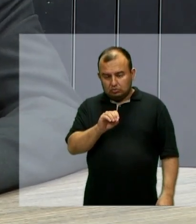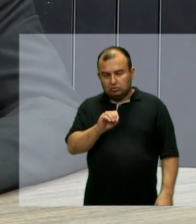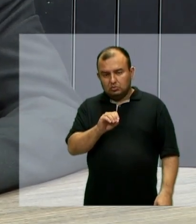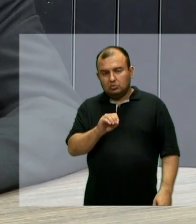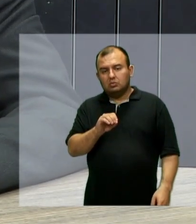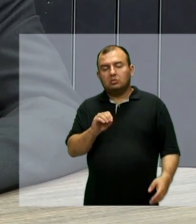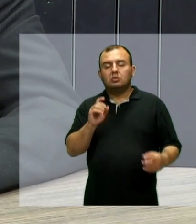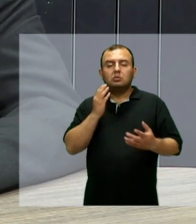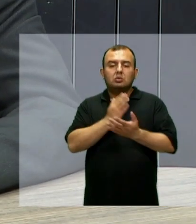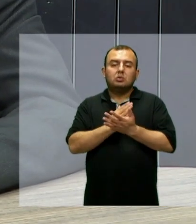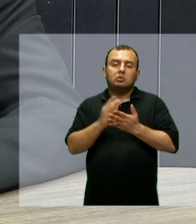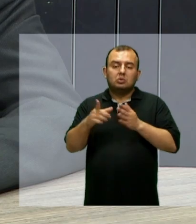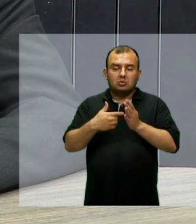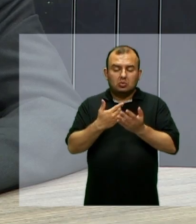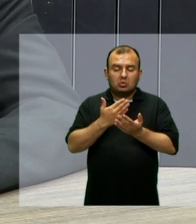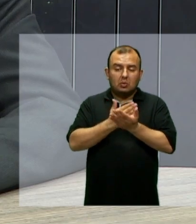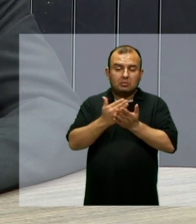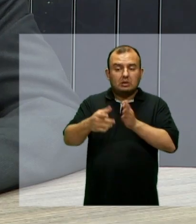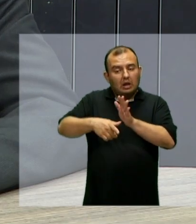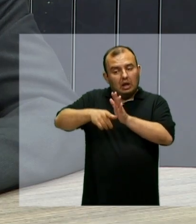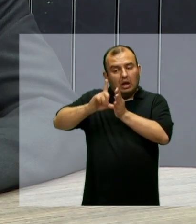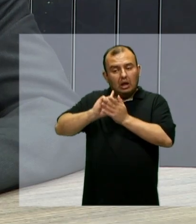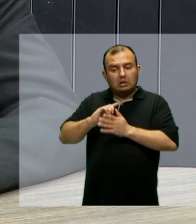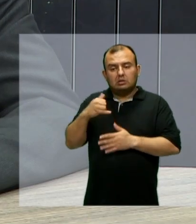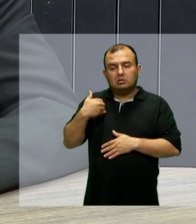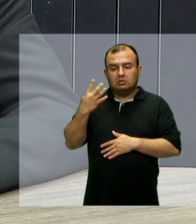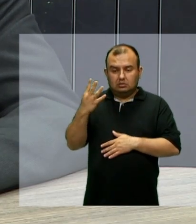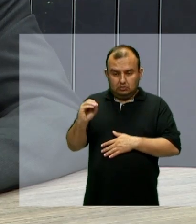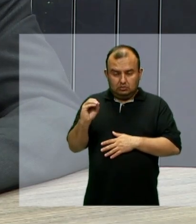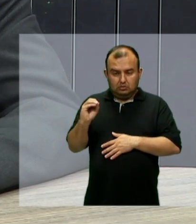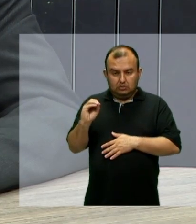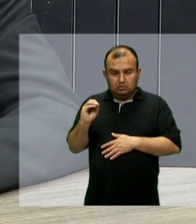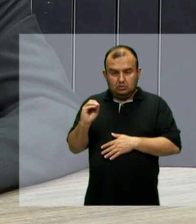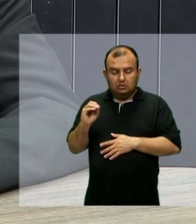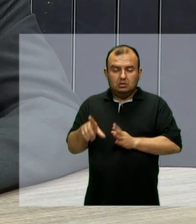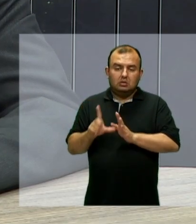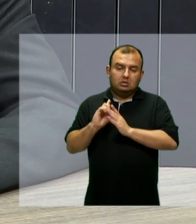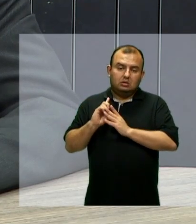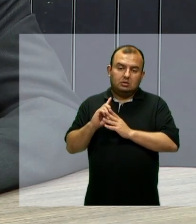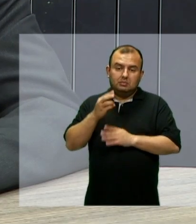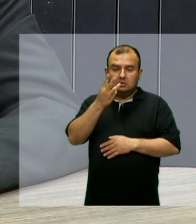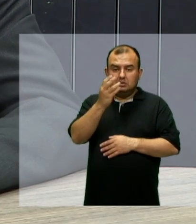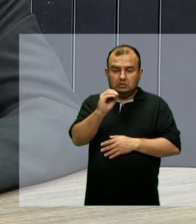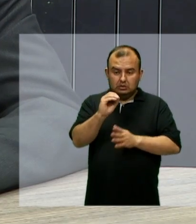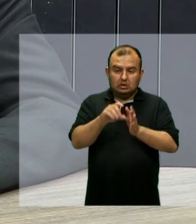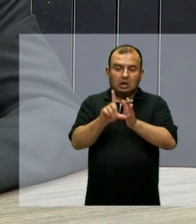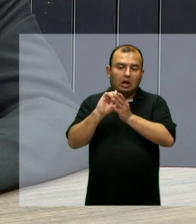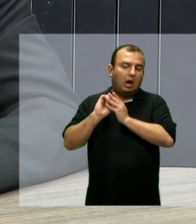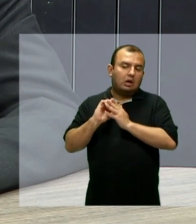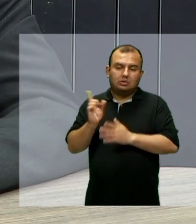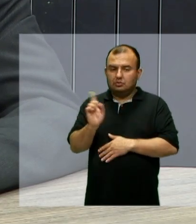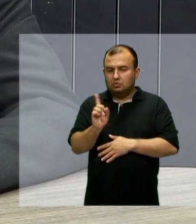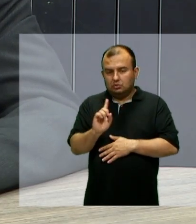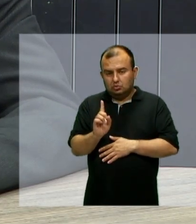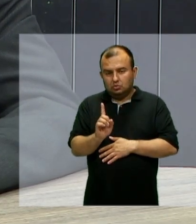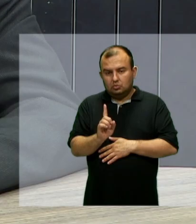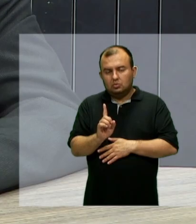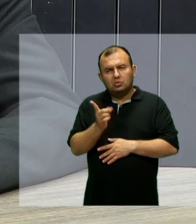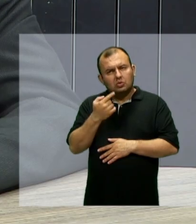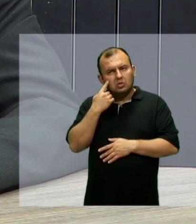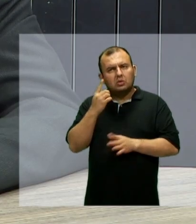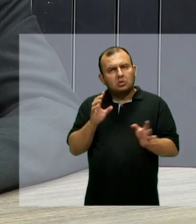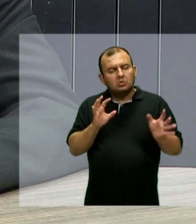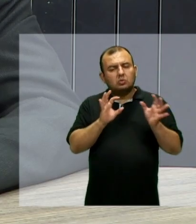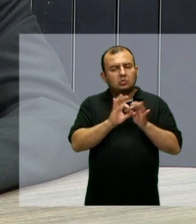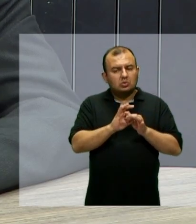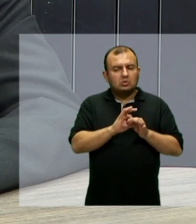podem começar antes dos 40 anos, mas nunca antes dos 30, tá? E aí você associa outros